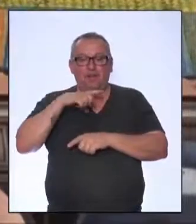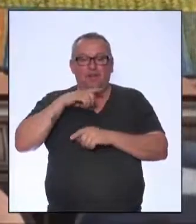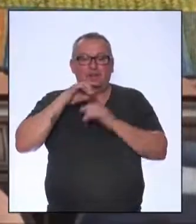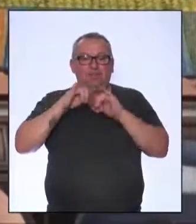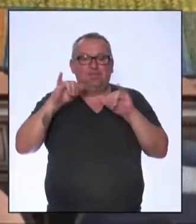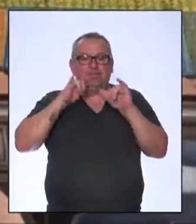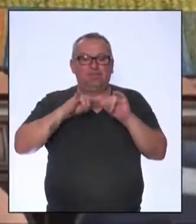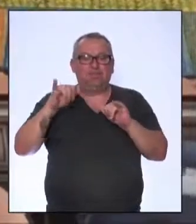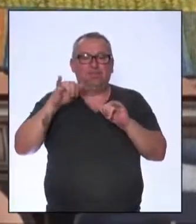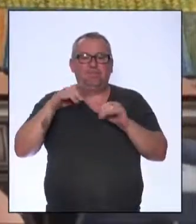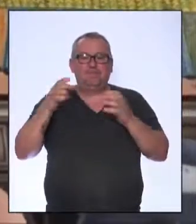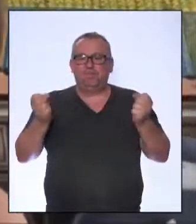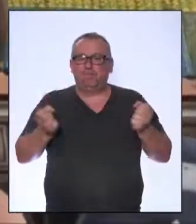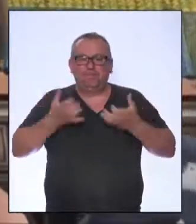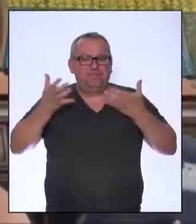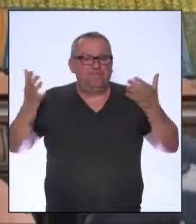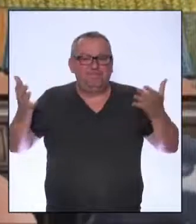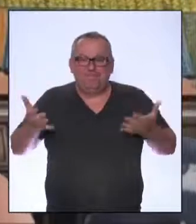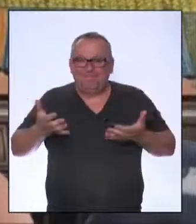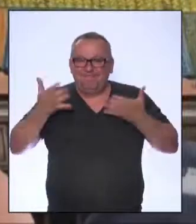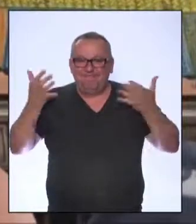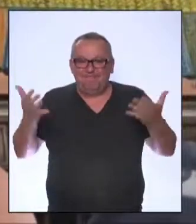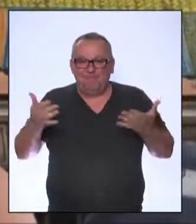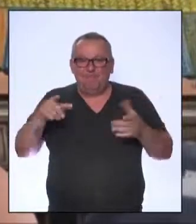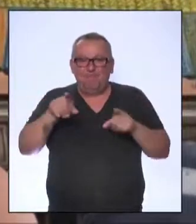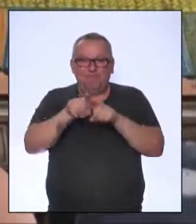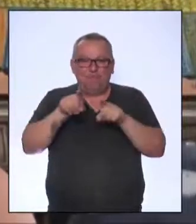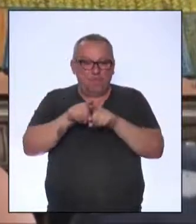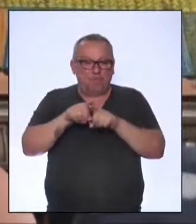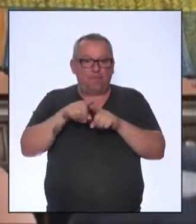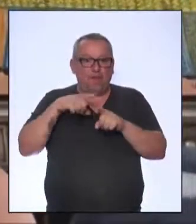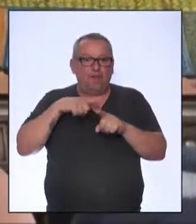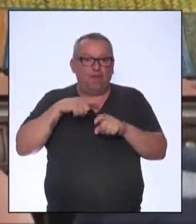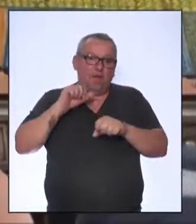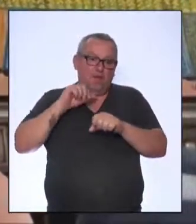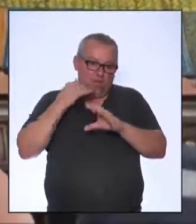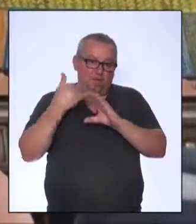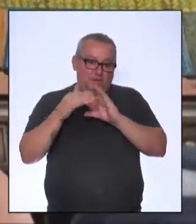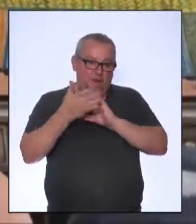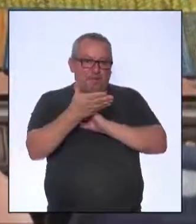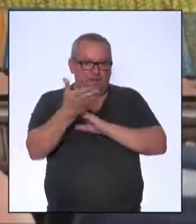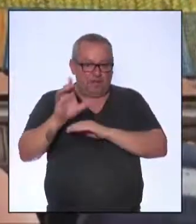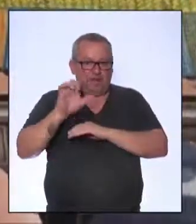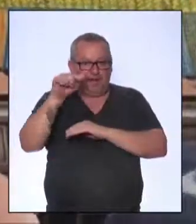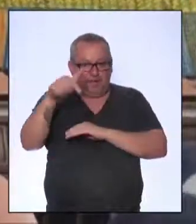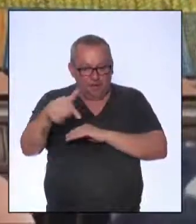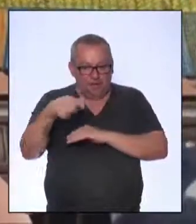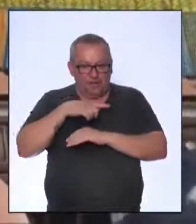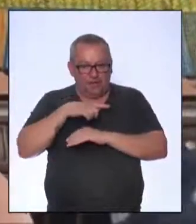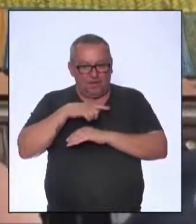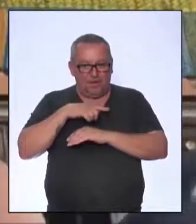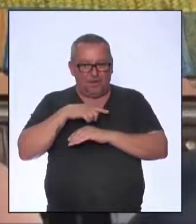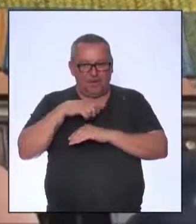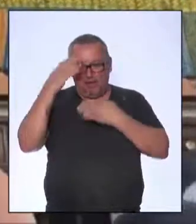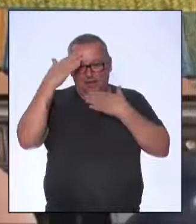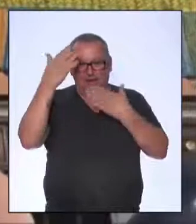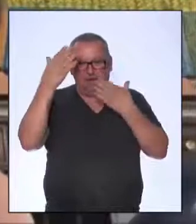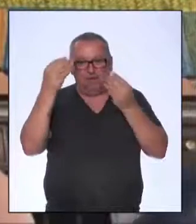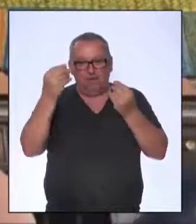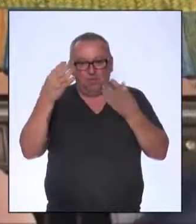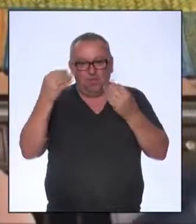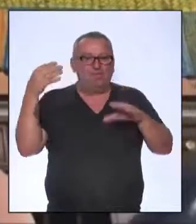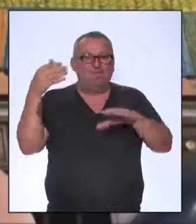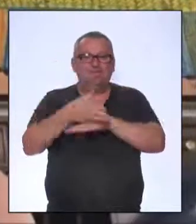recado animador, é verdade. Me ajuda. Eu vou passar para você alguns dos recados que eu tenho aqui. Agradeço muito